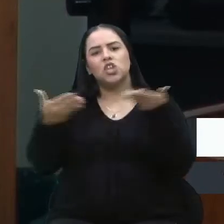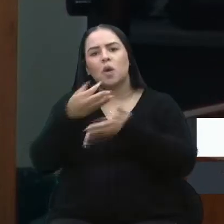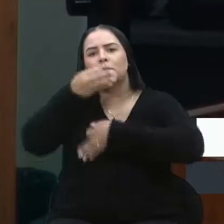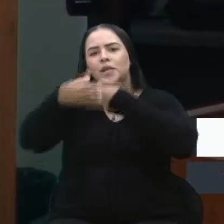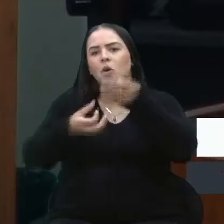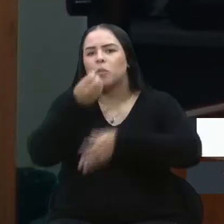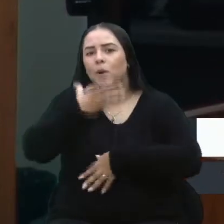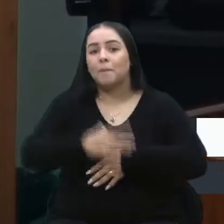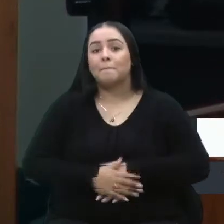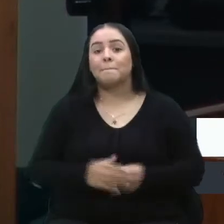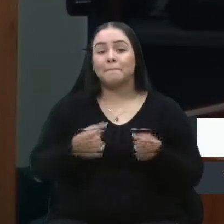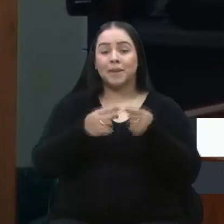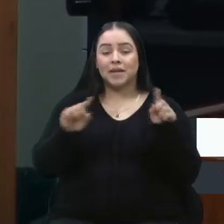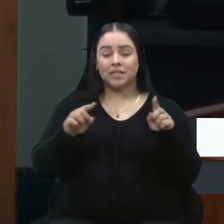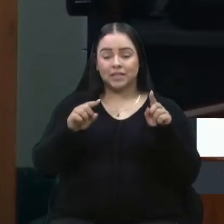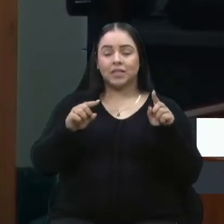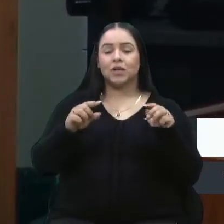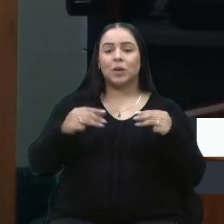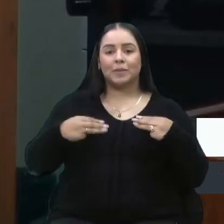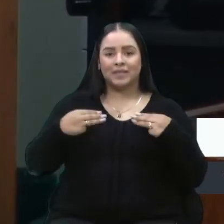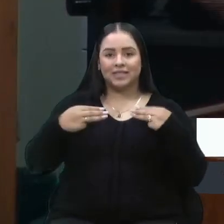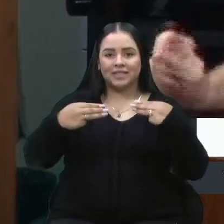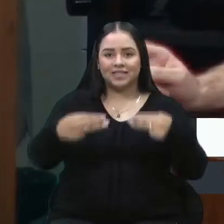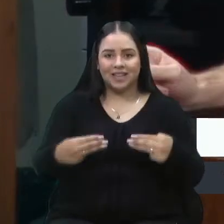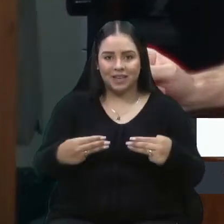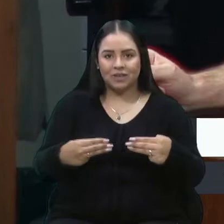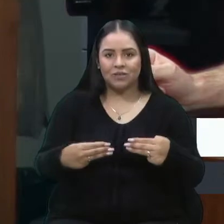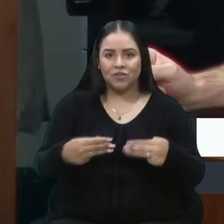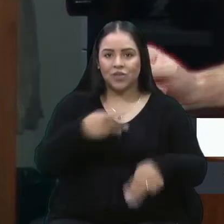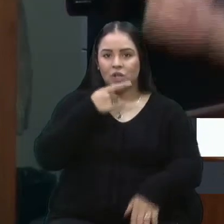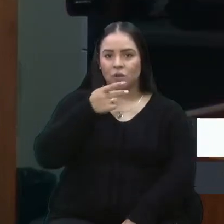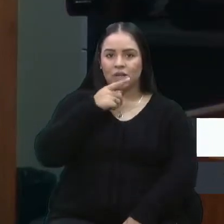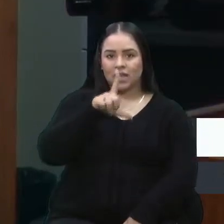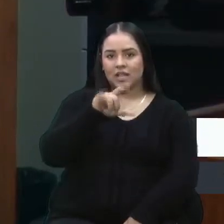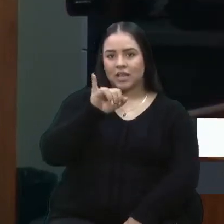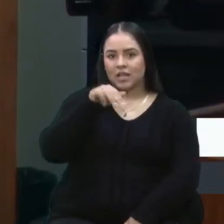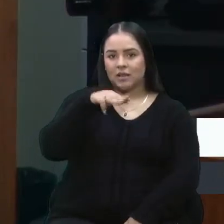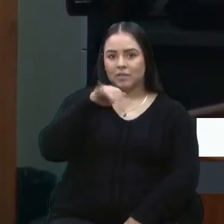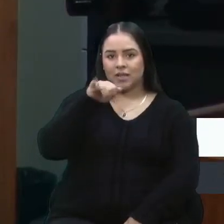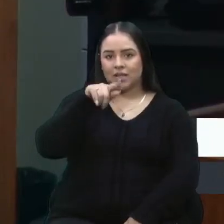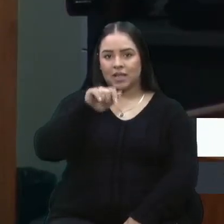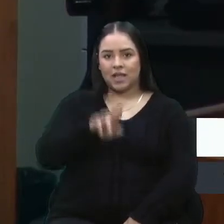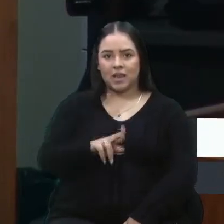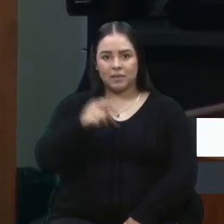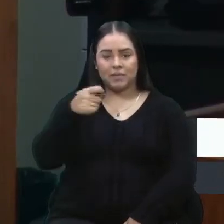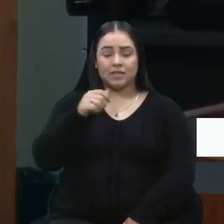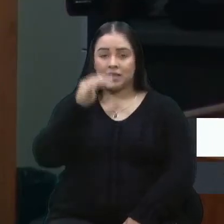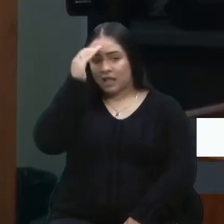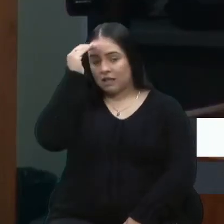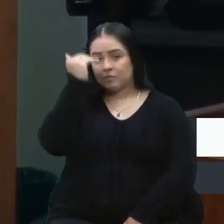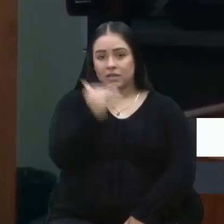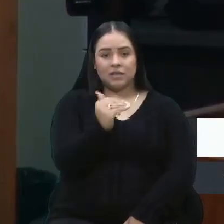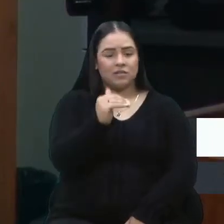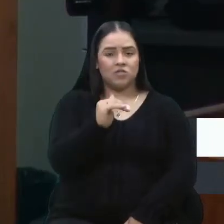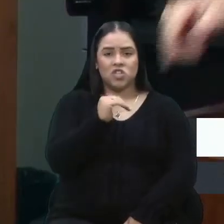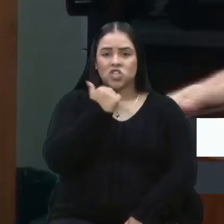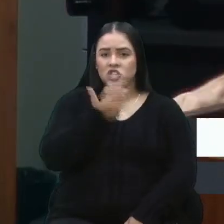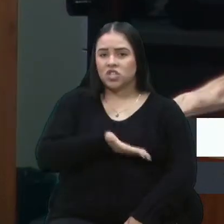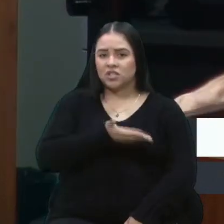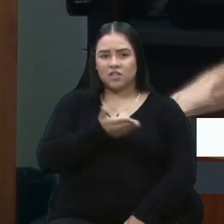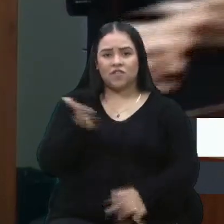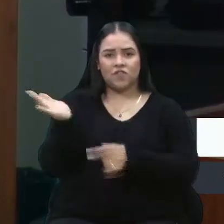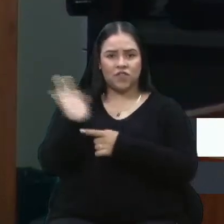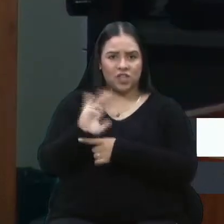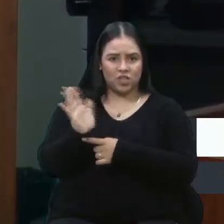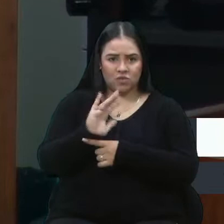Público entende que a decisão liminar precisa ser cumprida não adianta fazer vídeo na internet que nem o teu amigo